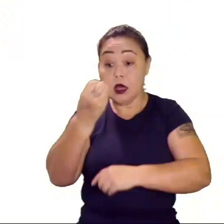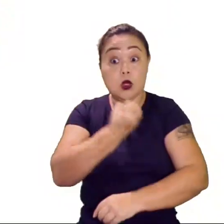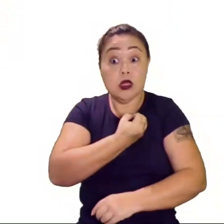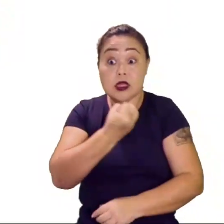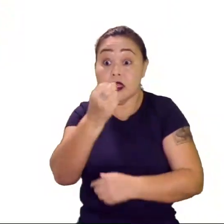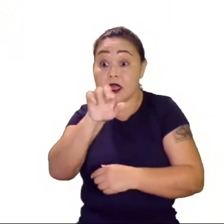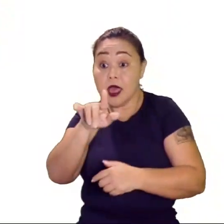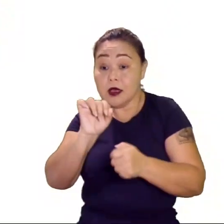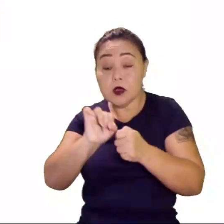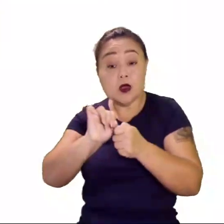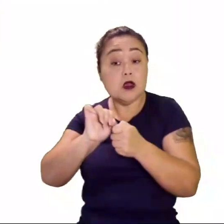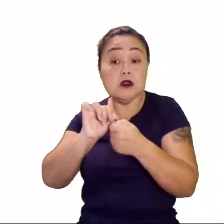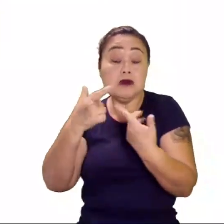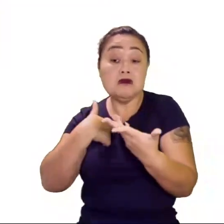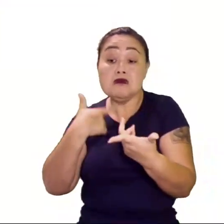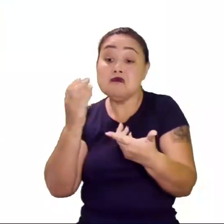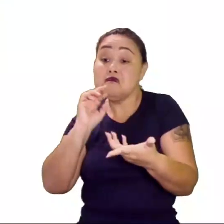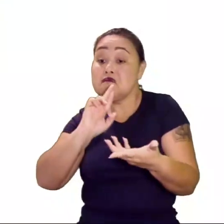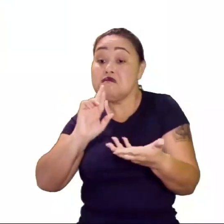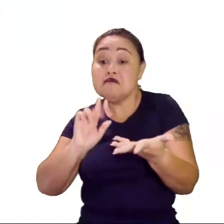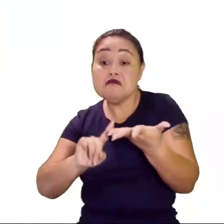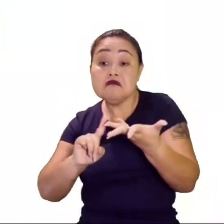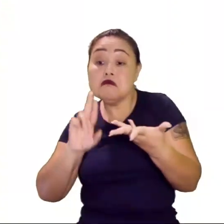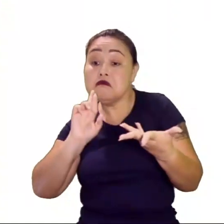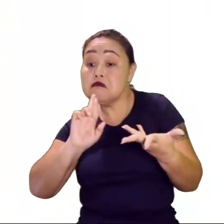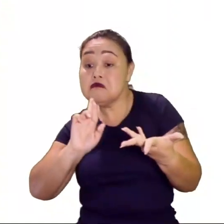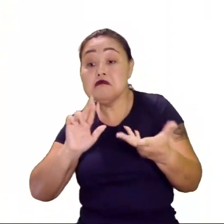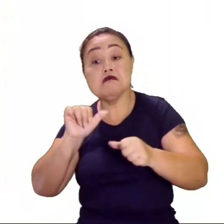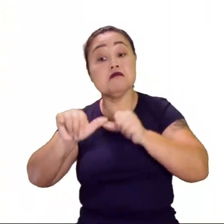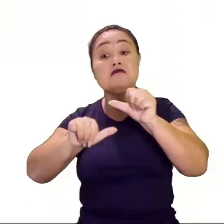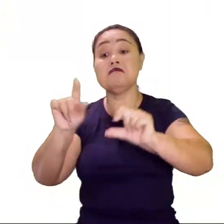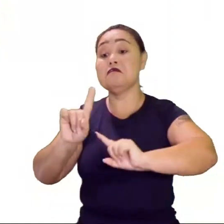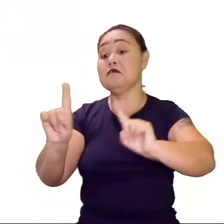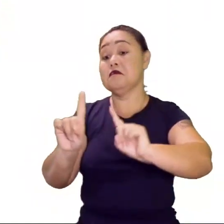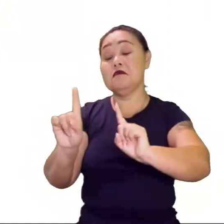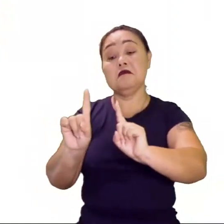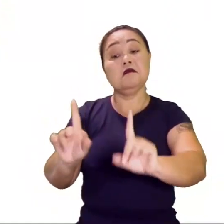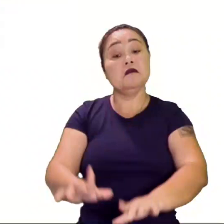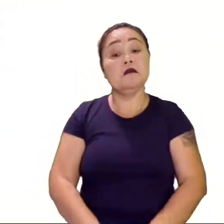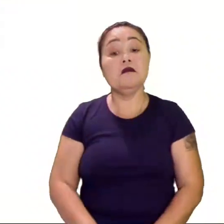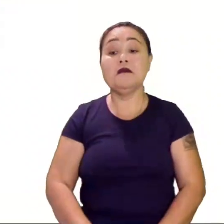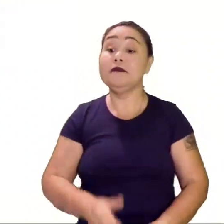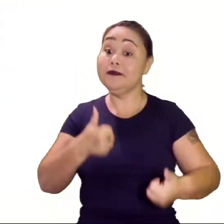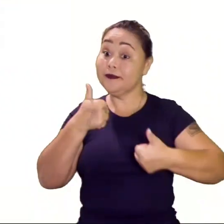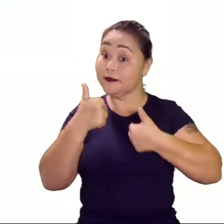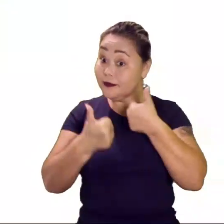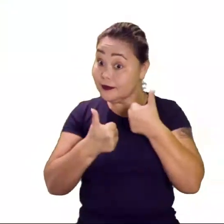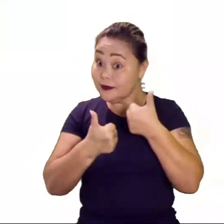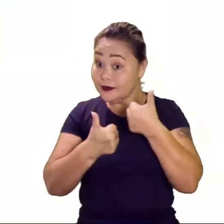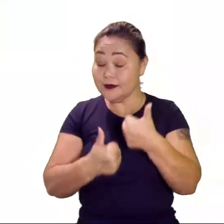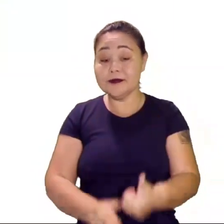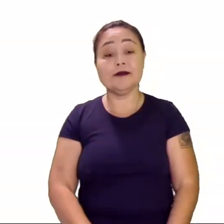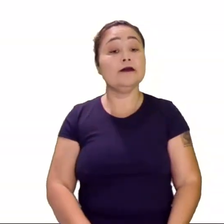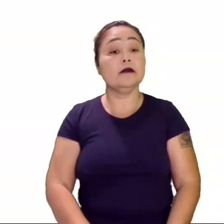adição, né? Então não faz diferença alguma, certo? Certinho. Beleza? Beleza.